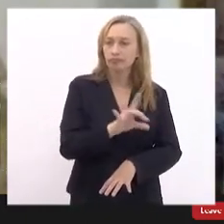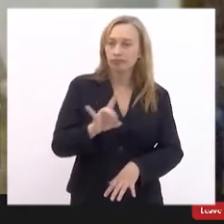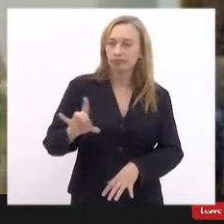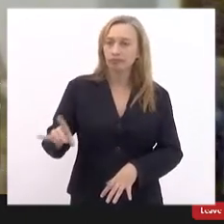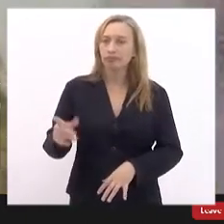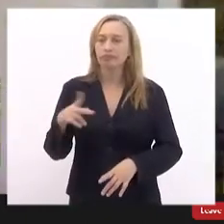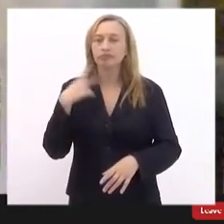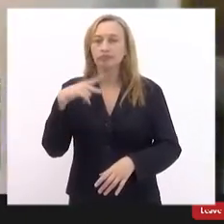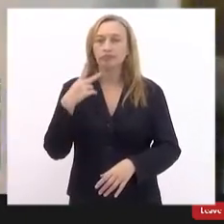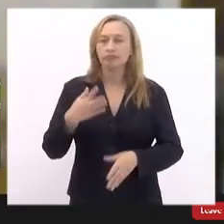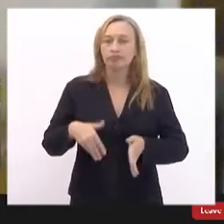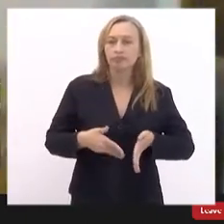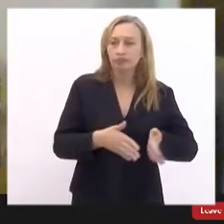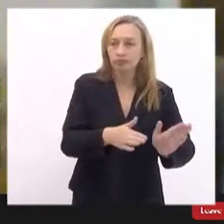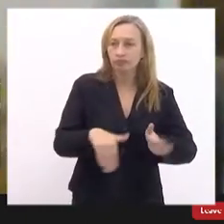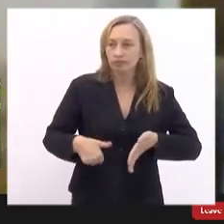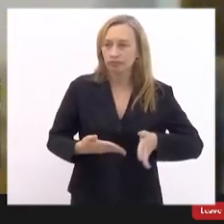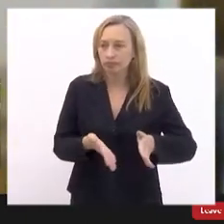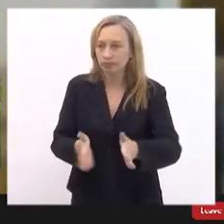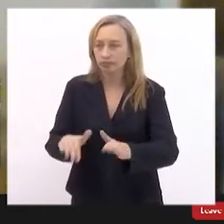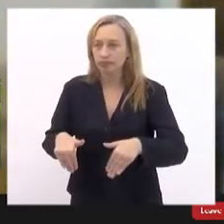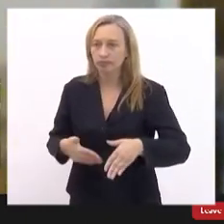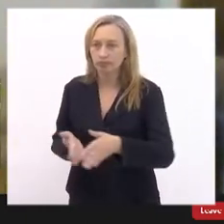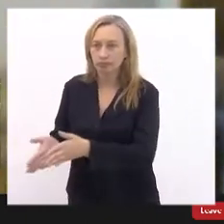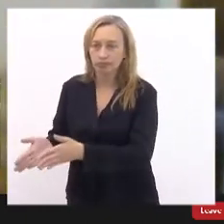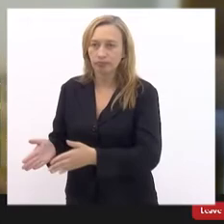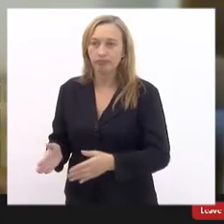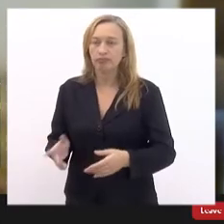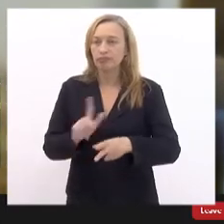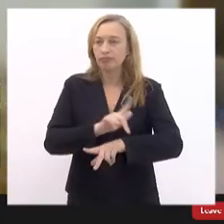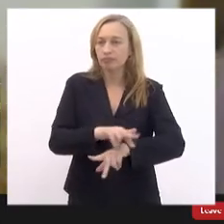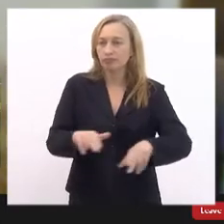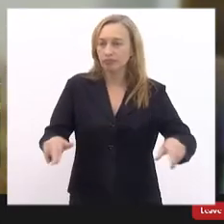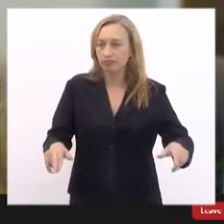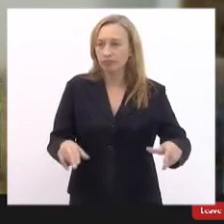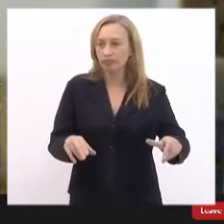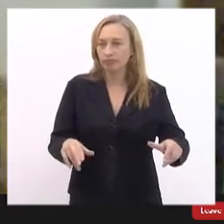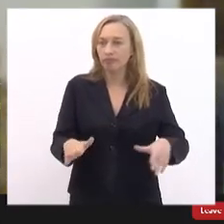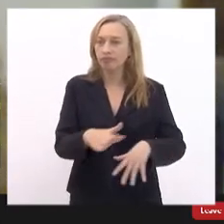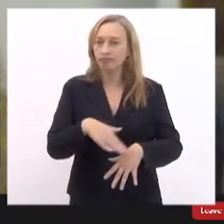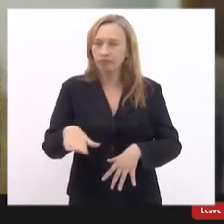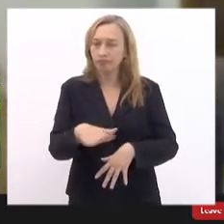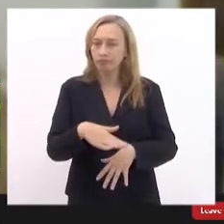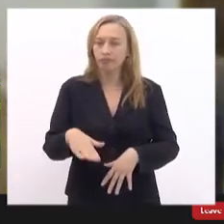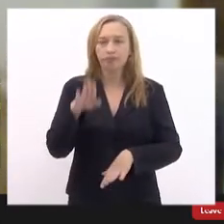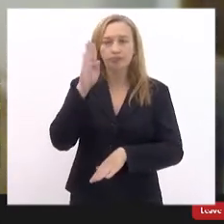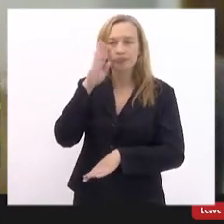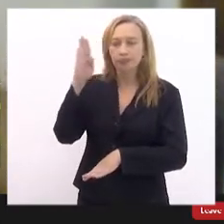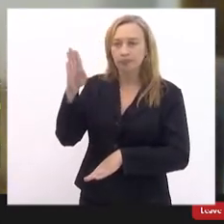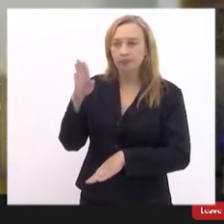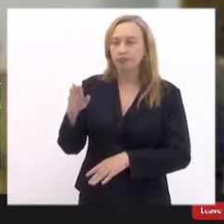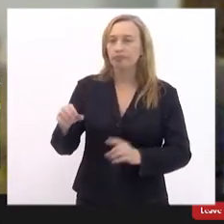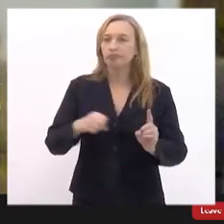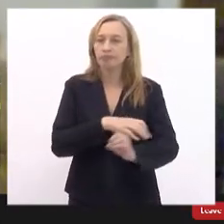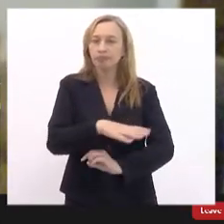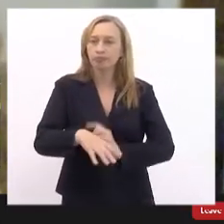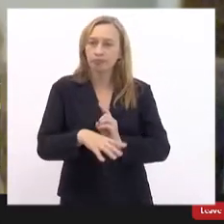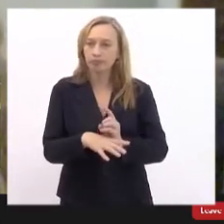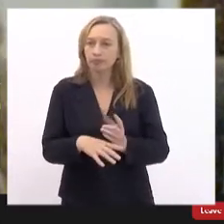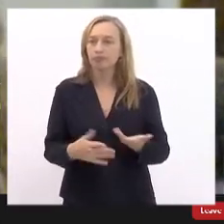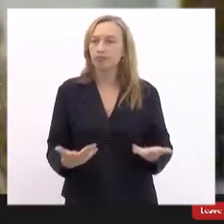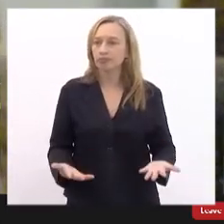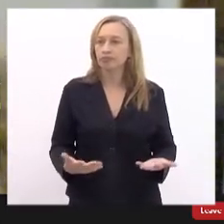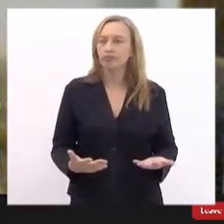um direcionamento e interface com as demais políticas, mas principalmente com a sociedade. Foi na